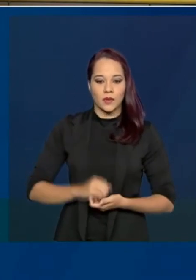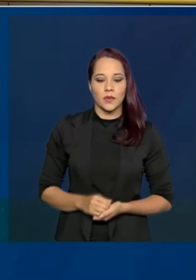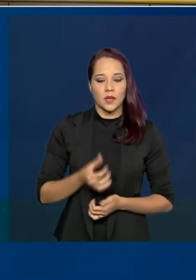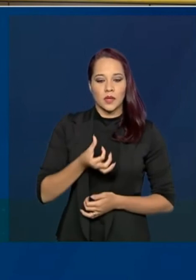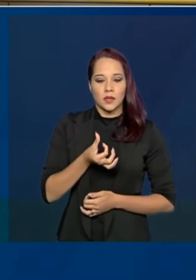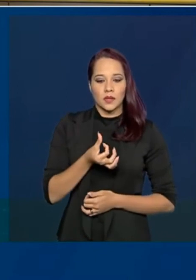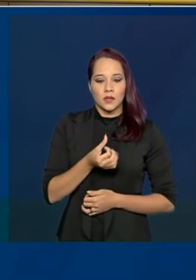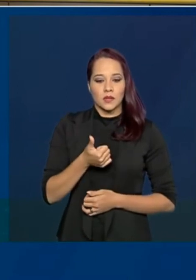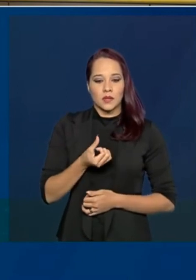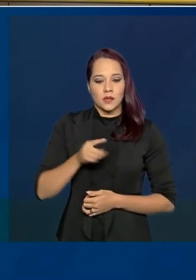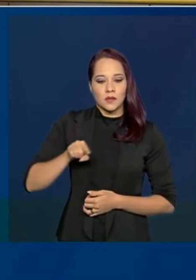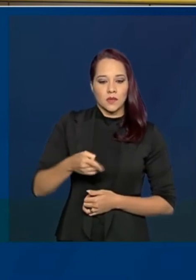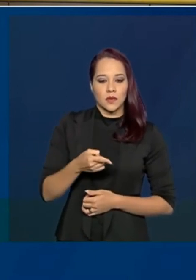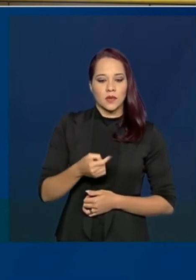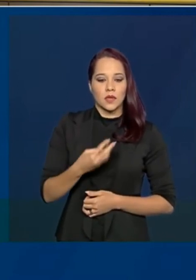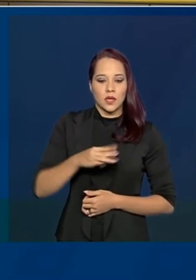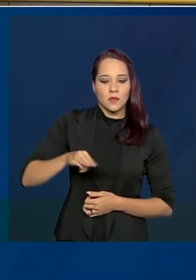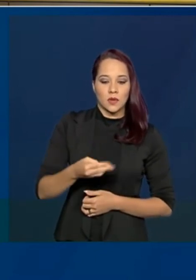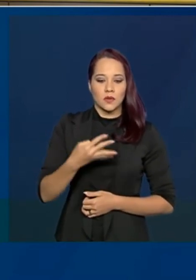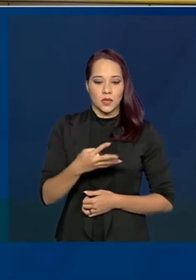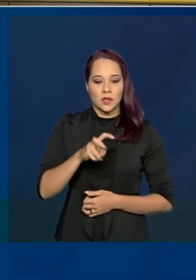616.014 em acompanhamento,